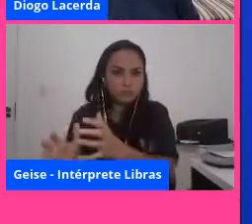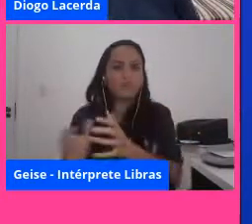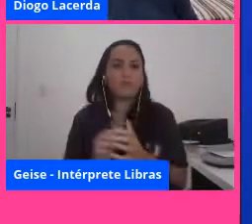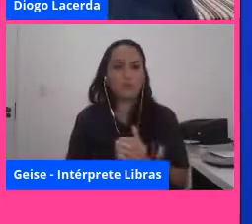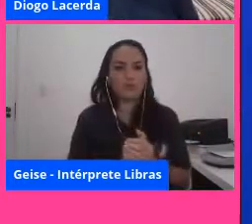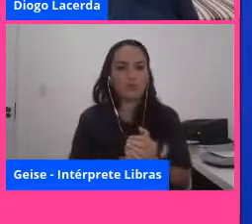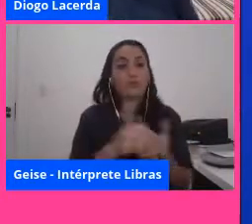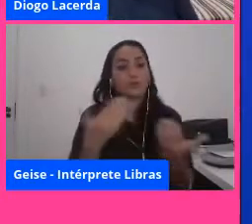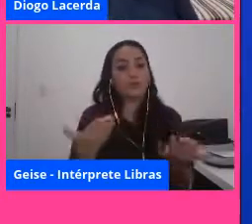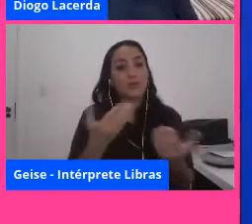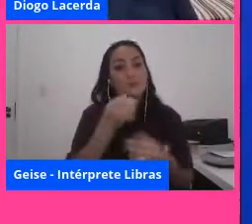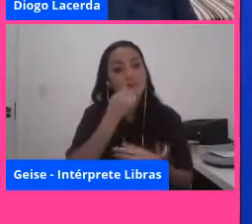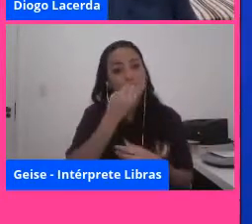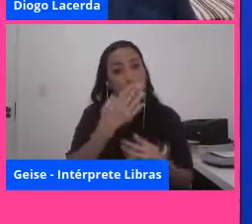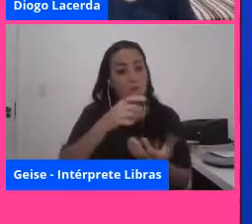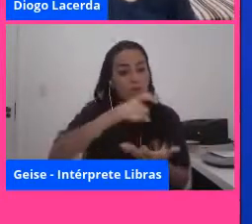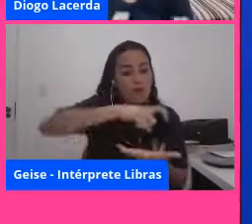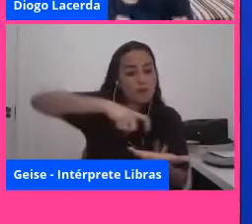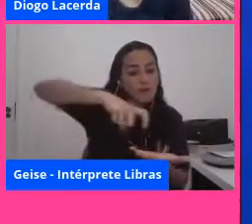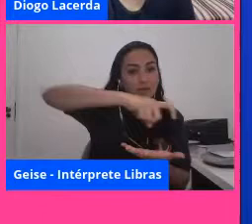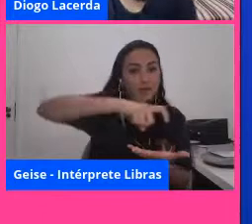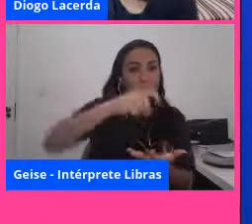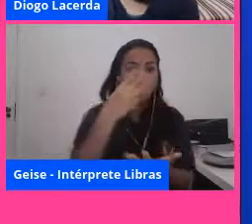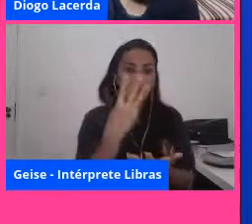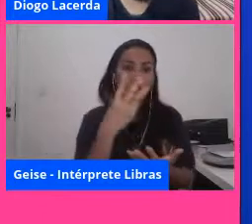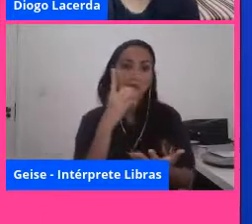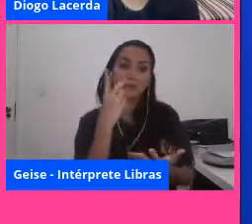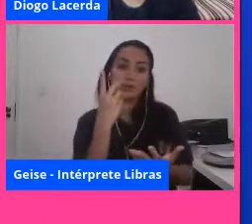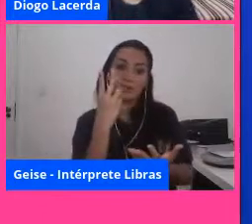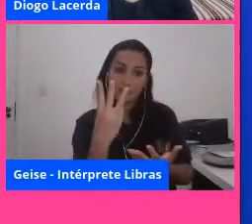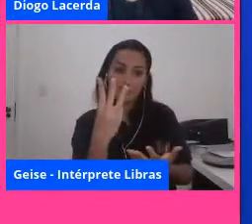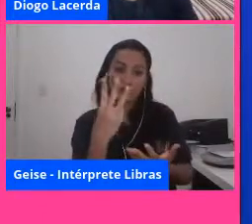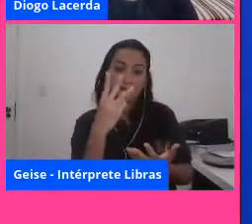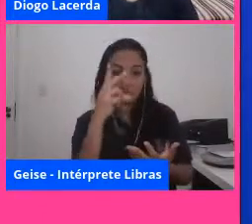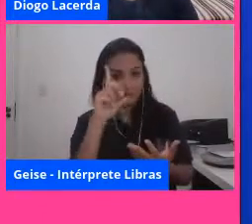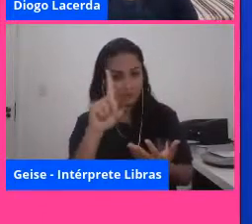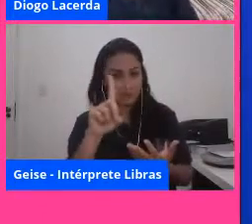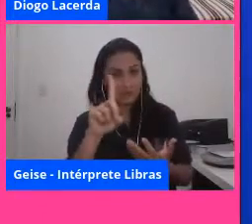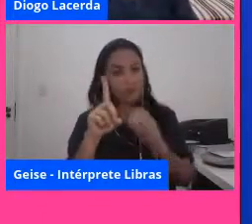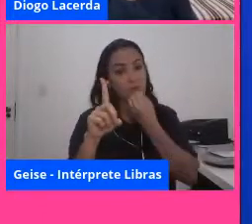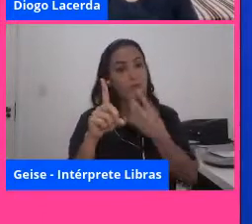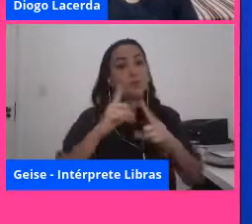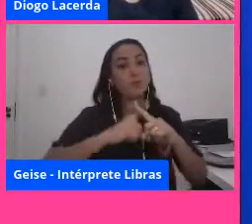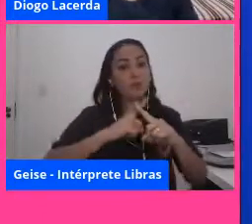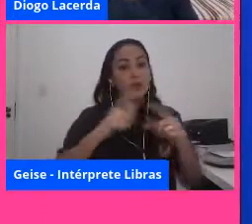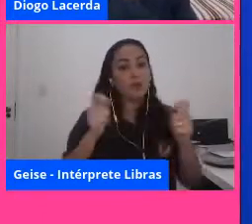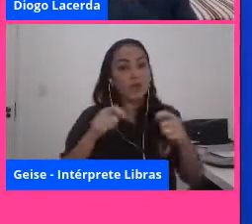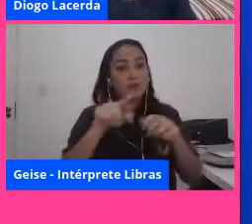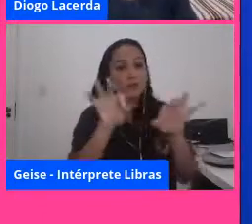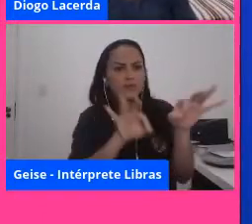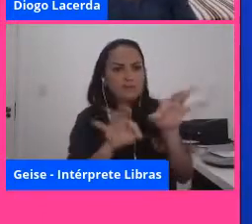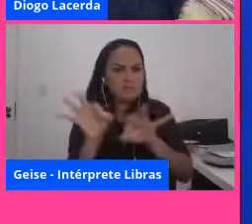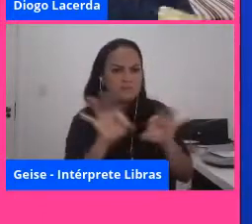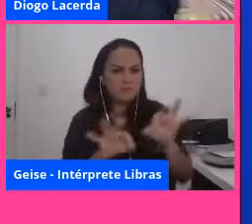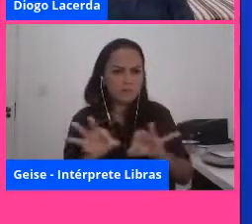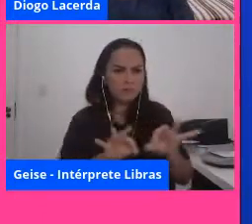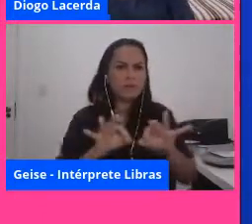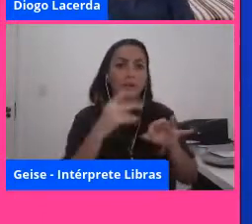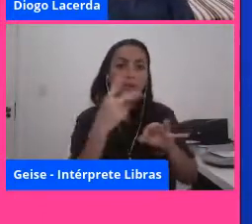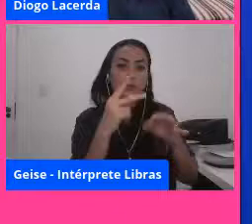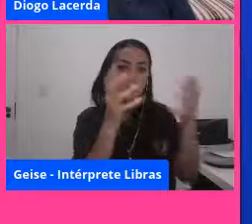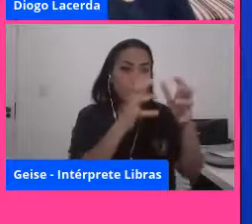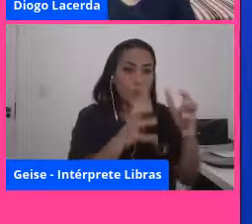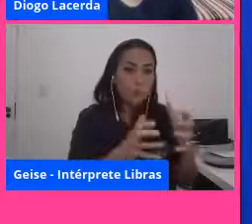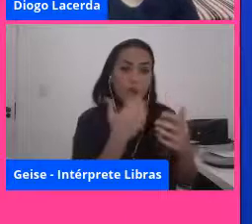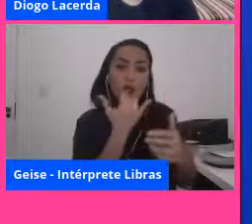que você tem essa vantagem de ter esses produtos com diversas cores e montar o teu produto e montar o teu protótipo na cor